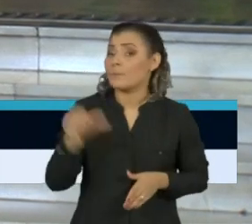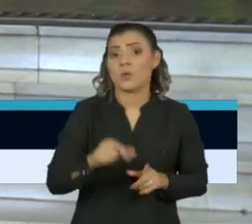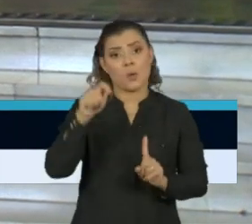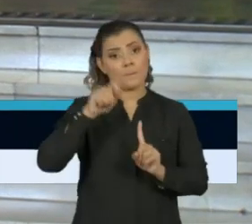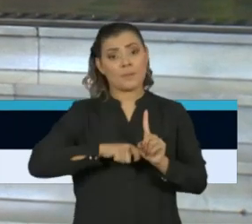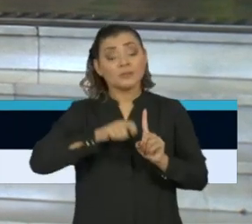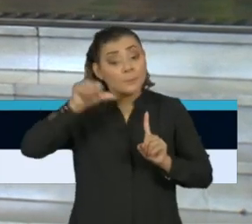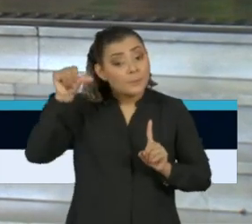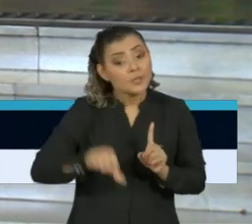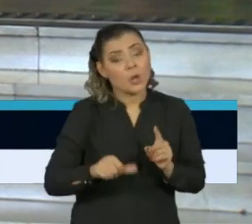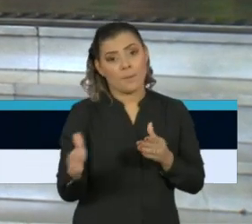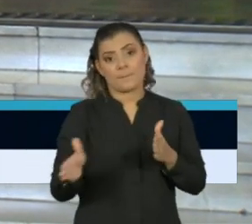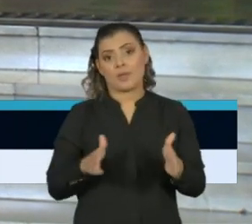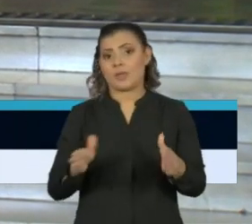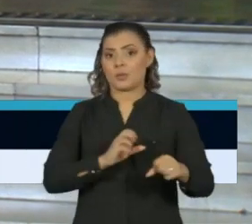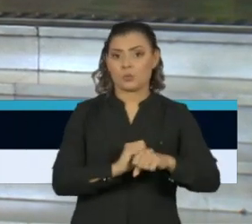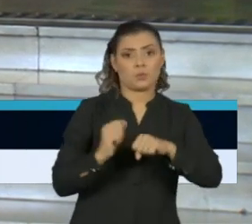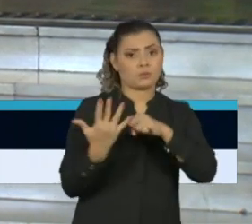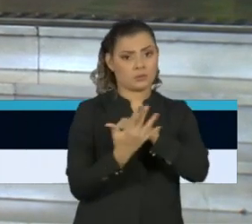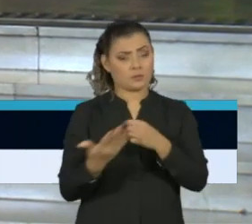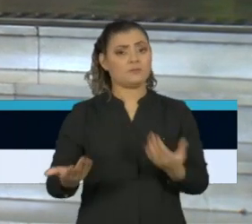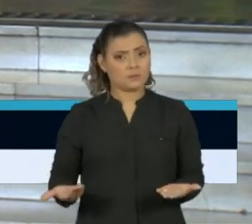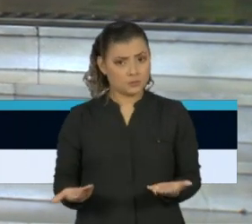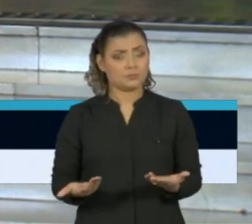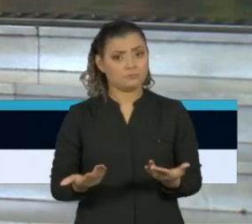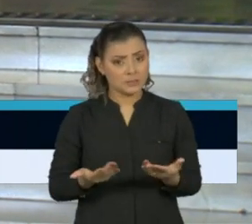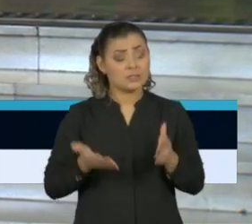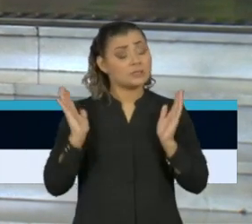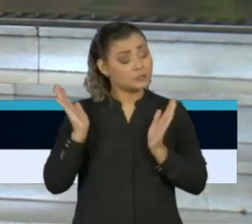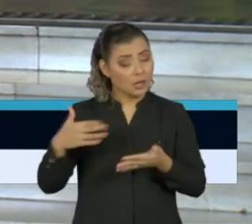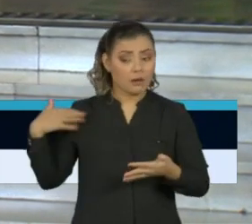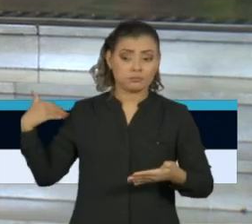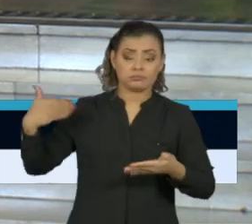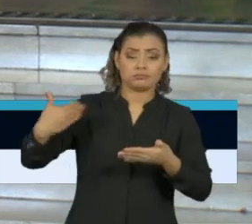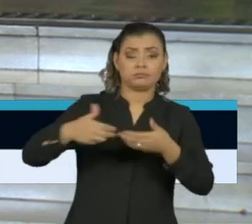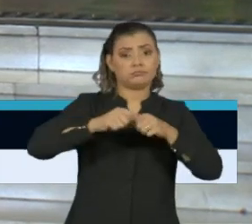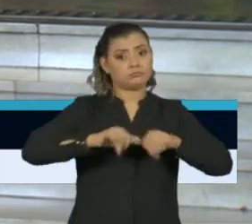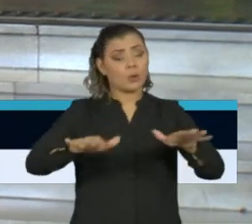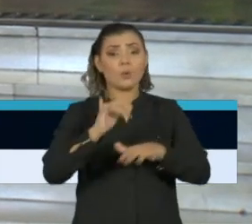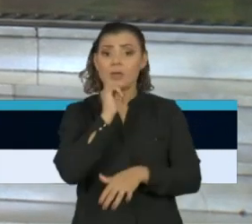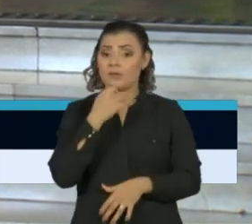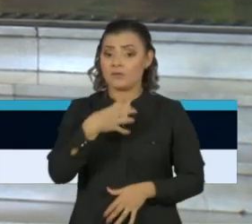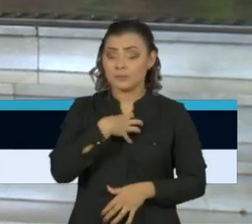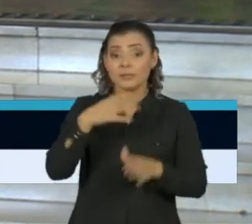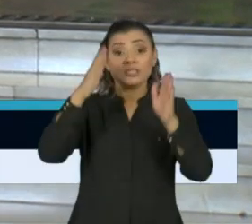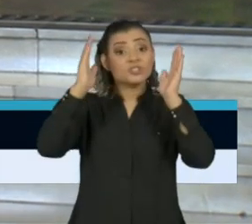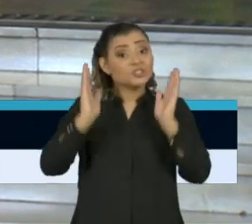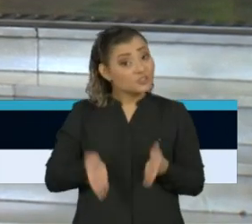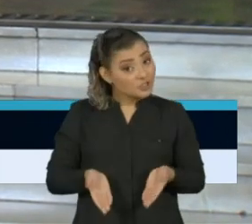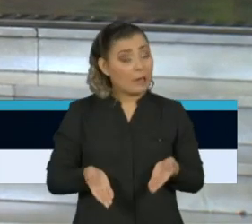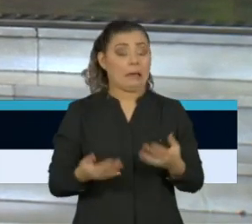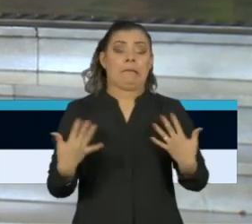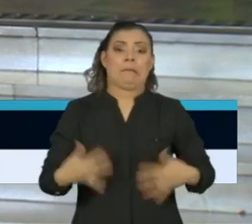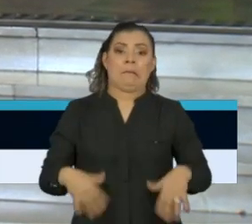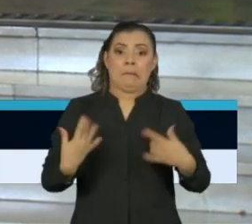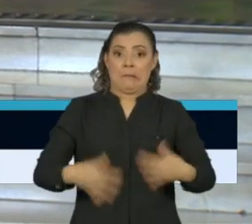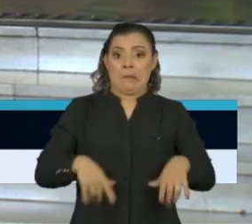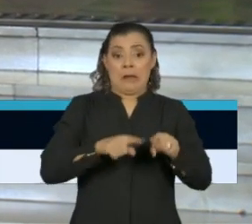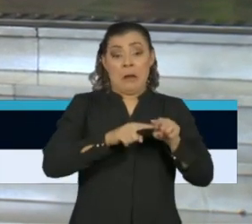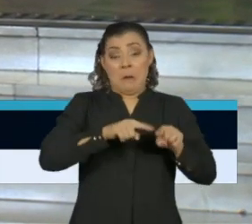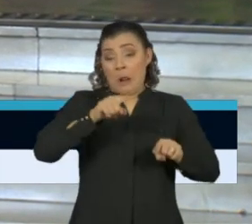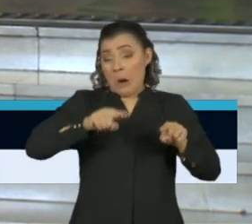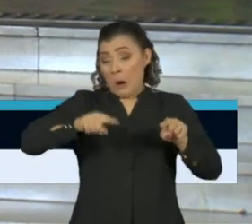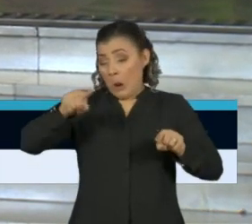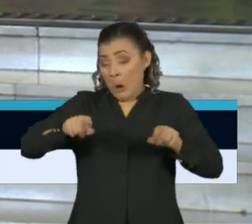pior período do coronavírus, desta pandemia. Ela, infelizmente, ainda vai atingir milhares